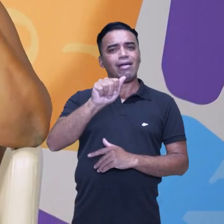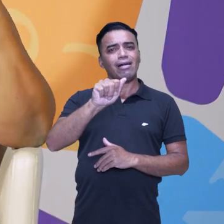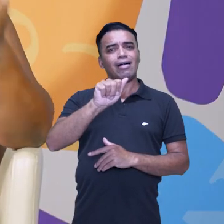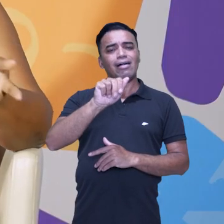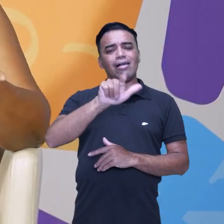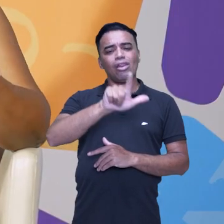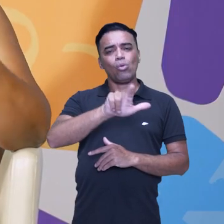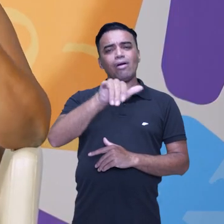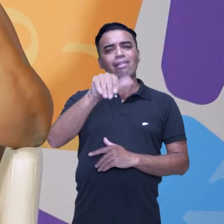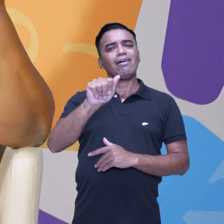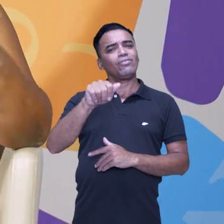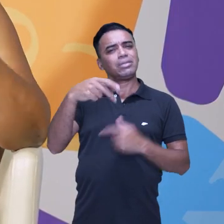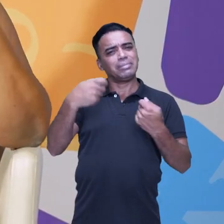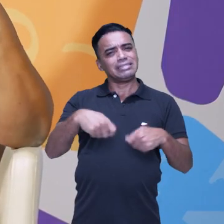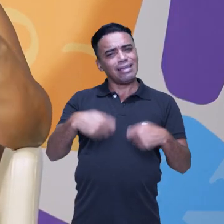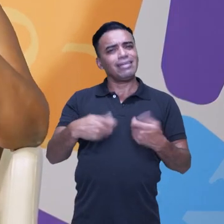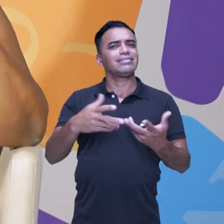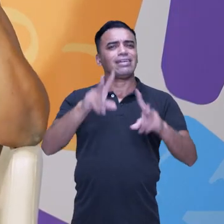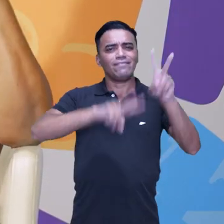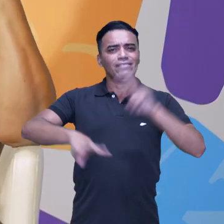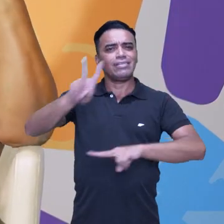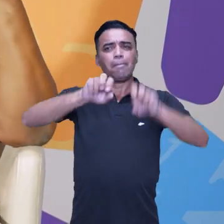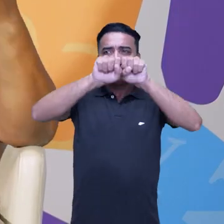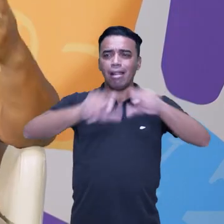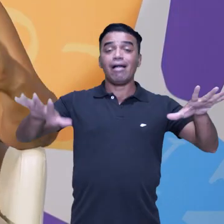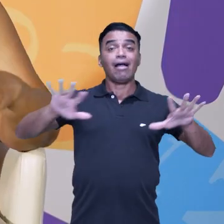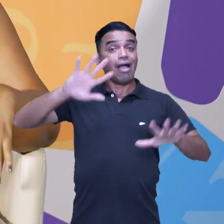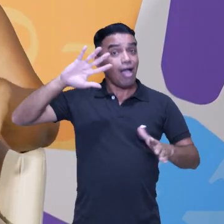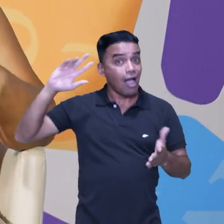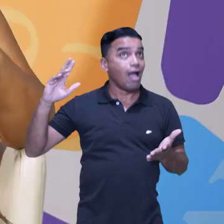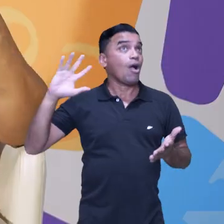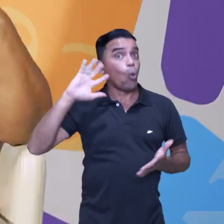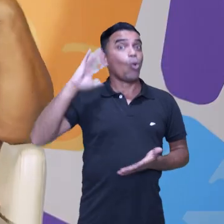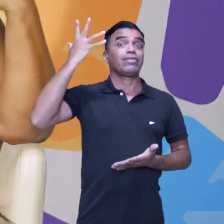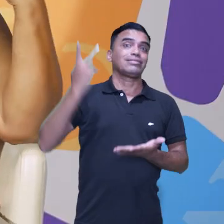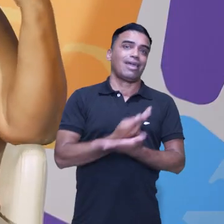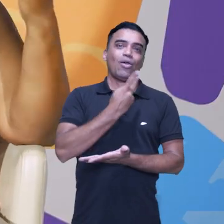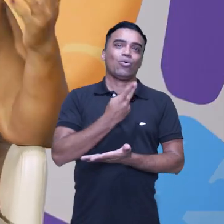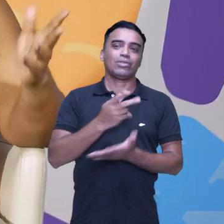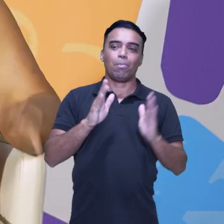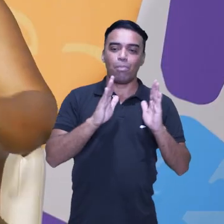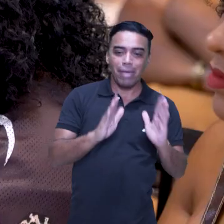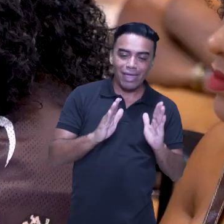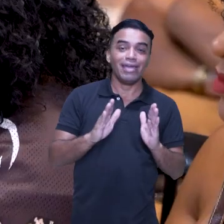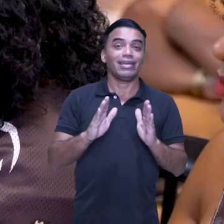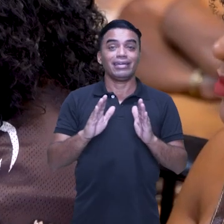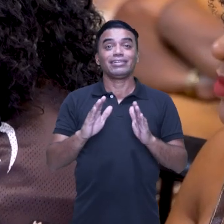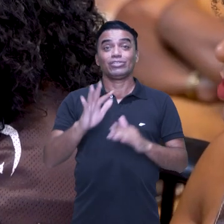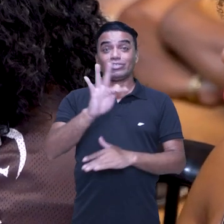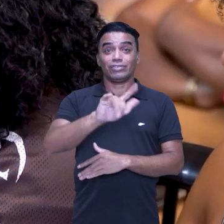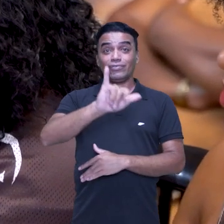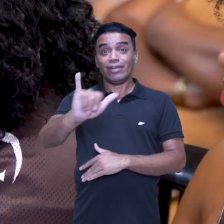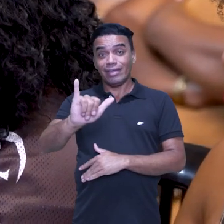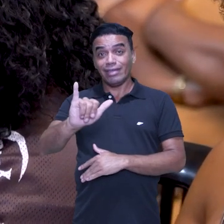né? Sair da invisibilidade. Eu acho que isso aconteceu muito, porque a Luana perpassou por vários momentos onde eu estava, ela passou pelo Flip Paracatu, ela